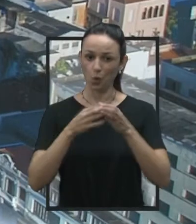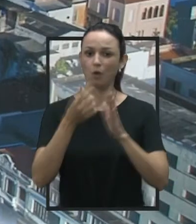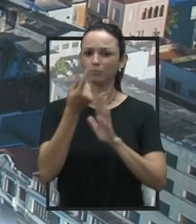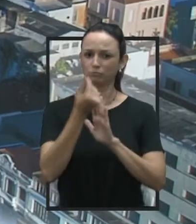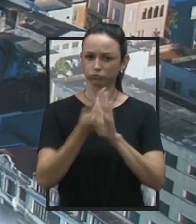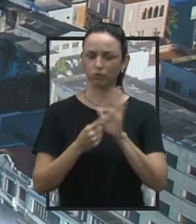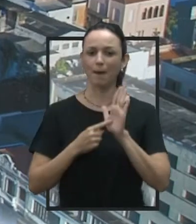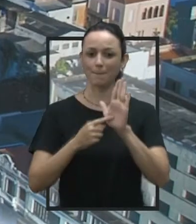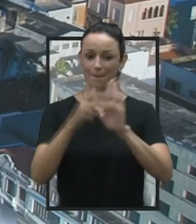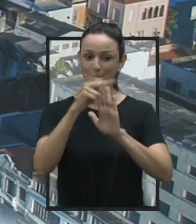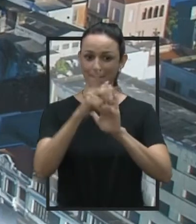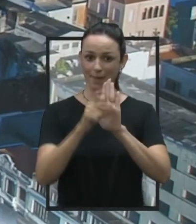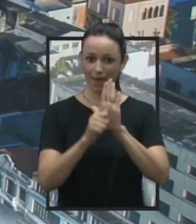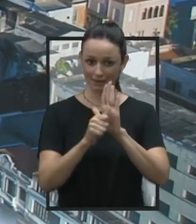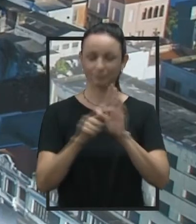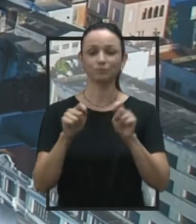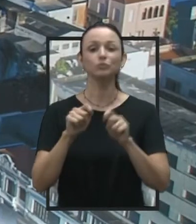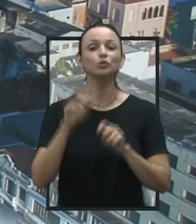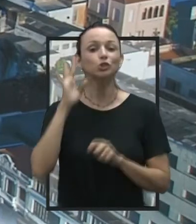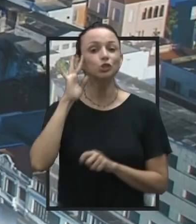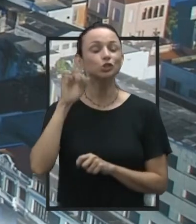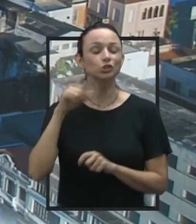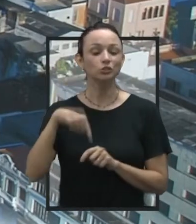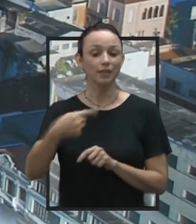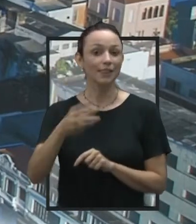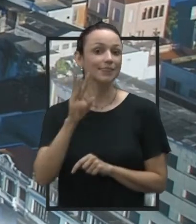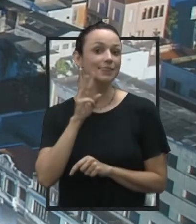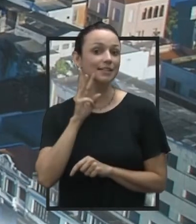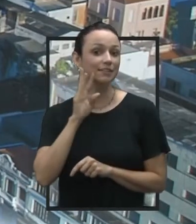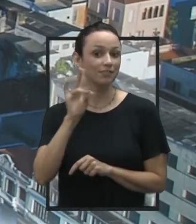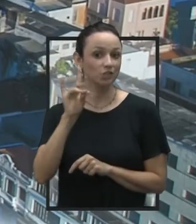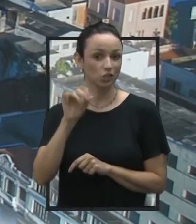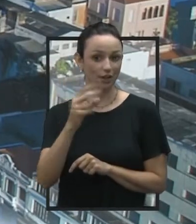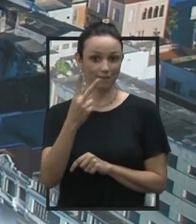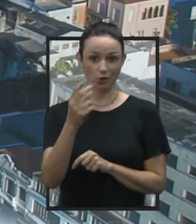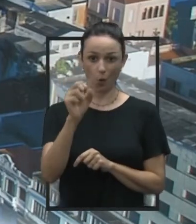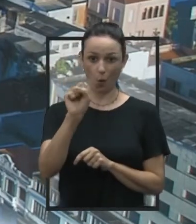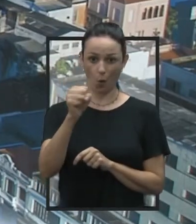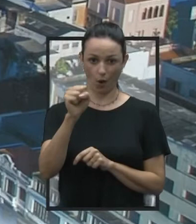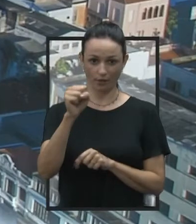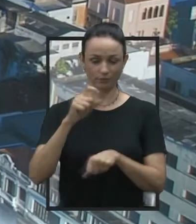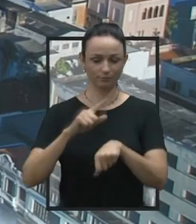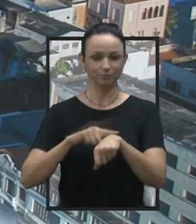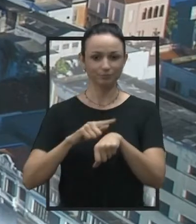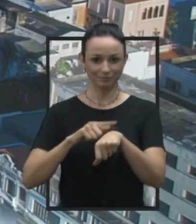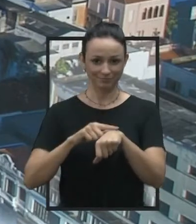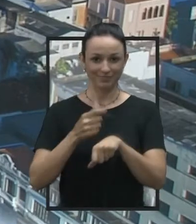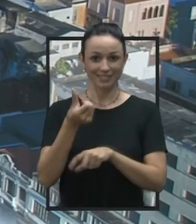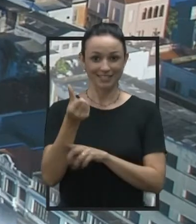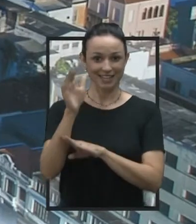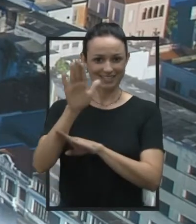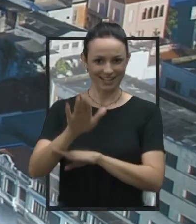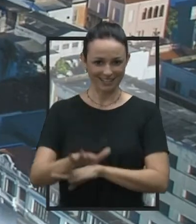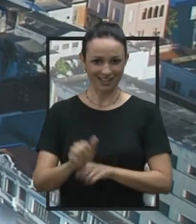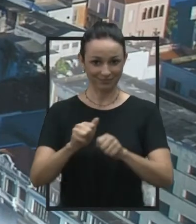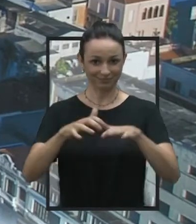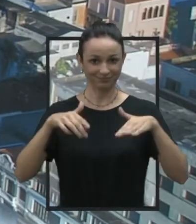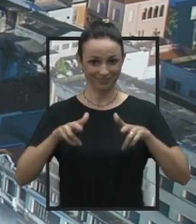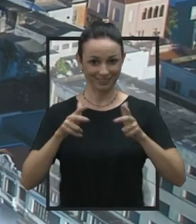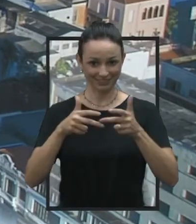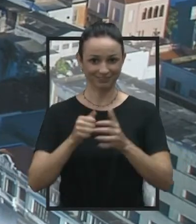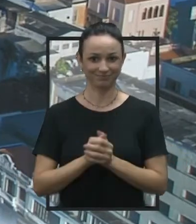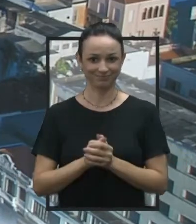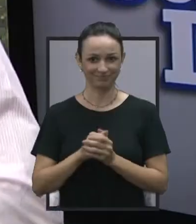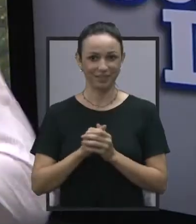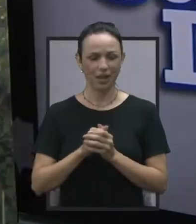de Finanças para apresentação do PPA será realizada nesta terça-feira, dia 28, às 18 horas, no plenário